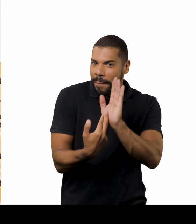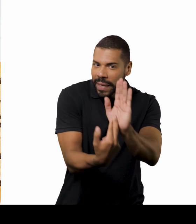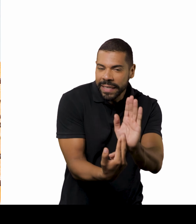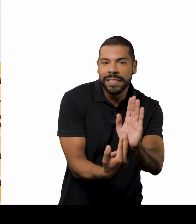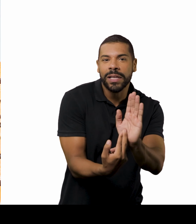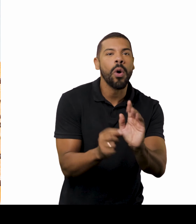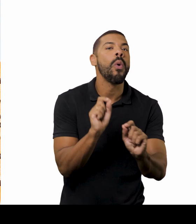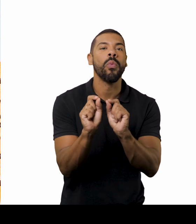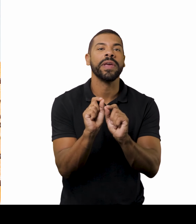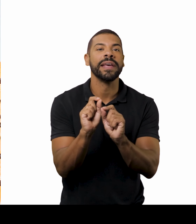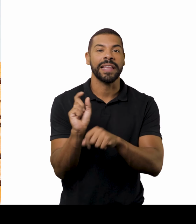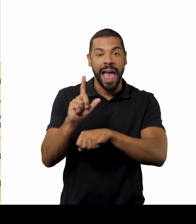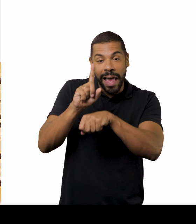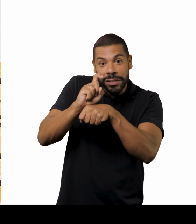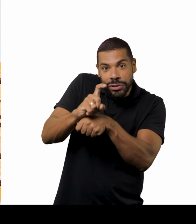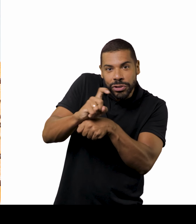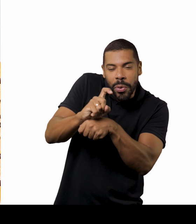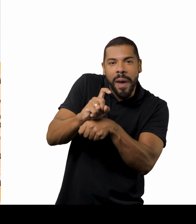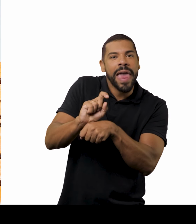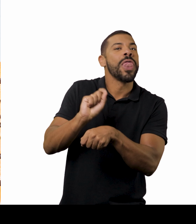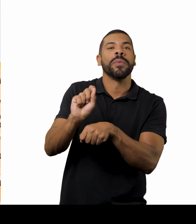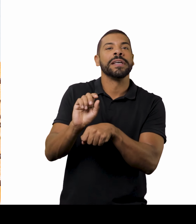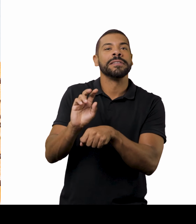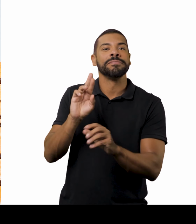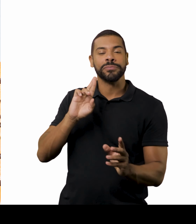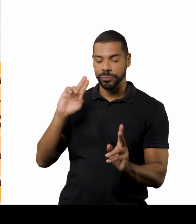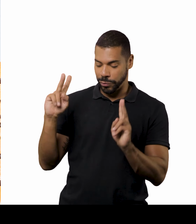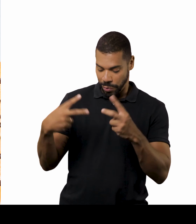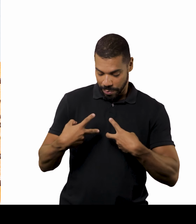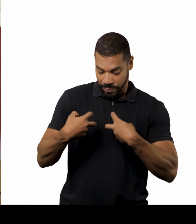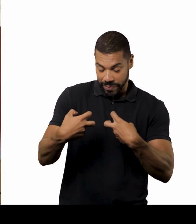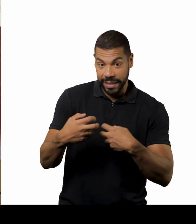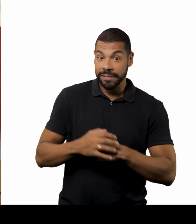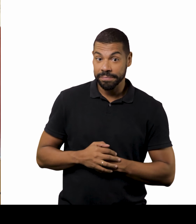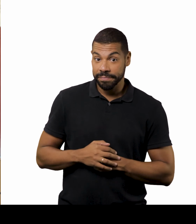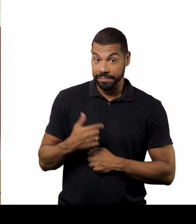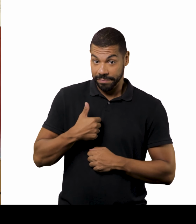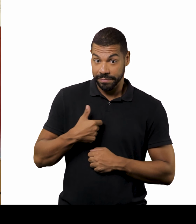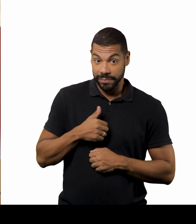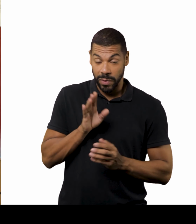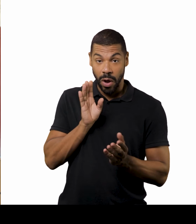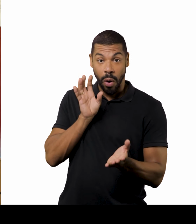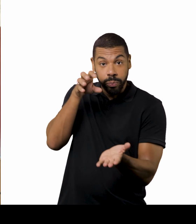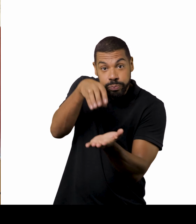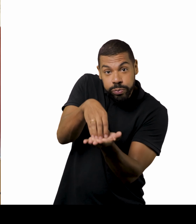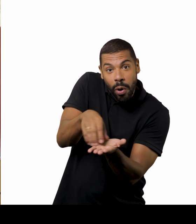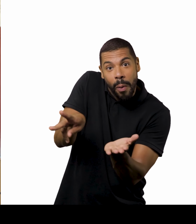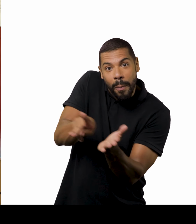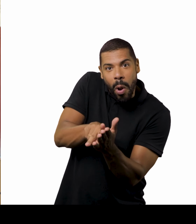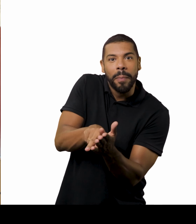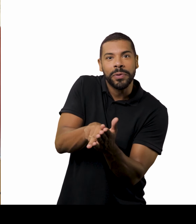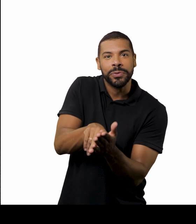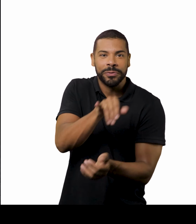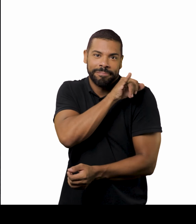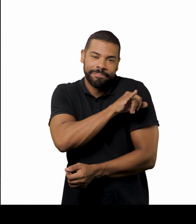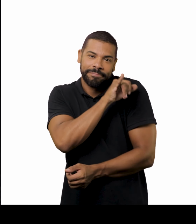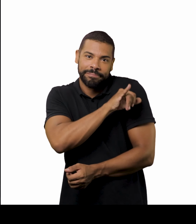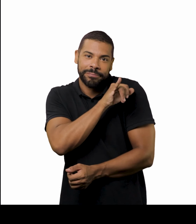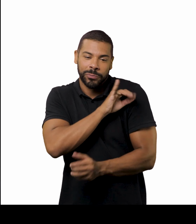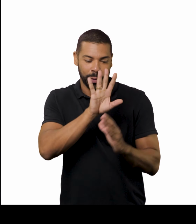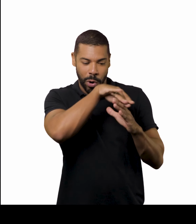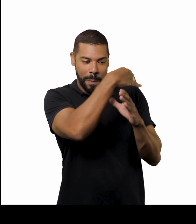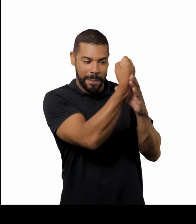represento o caju ou o cajueiro, seria essa busca da identidade, né? Formais, sabe? Tipo, você só trabalha com pintura